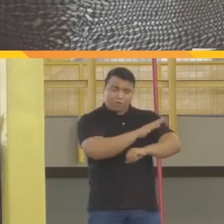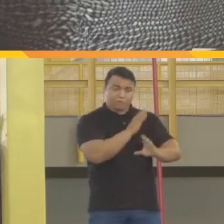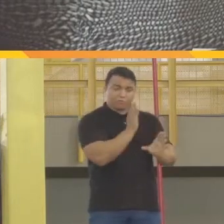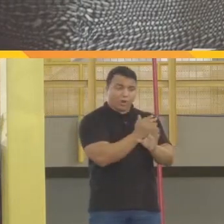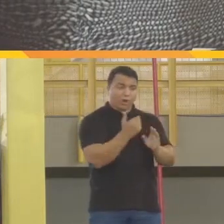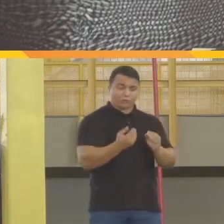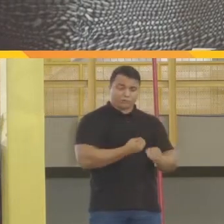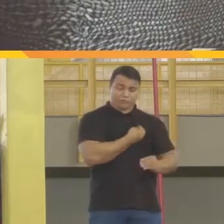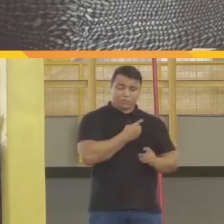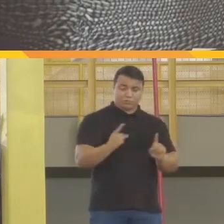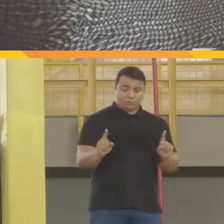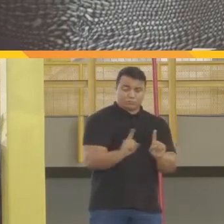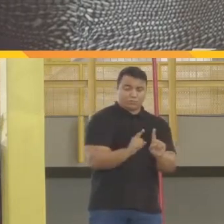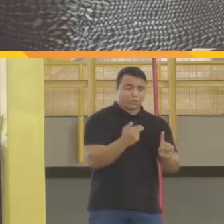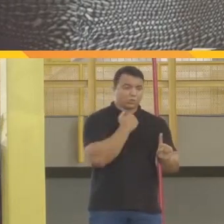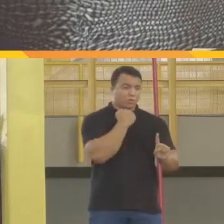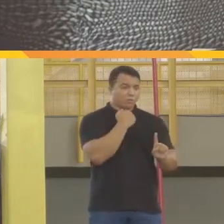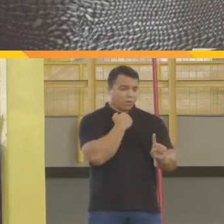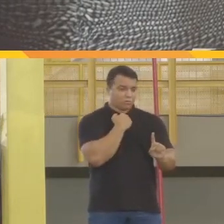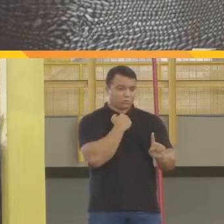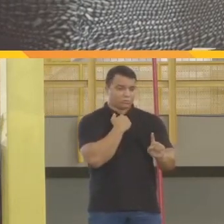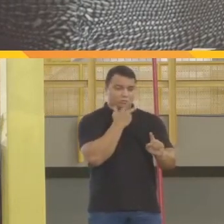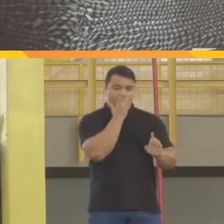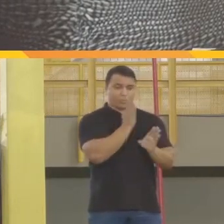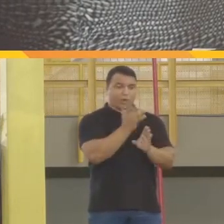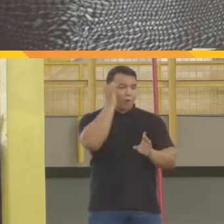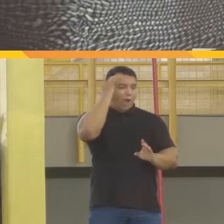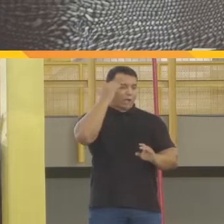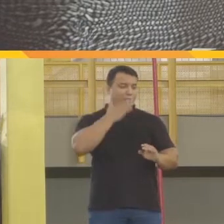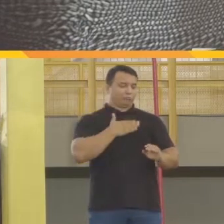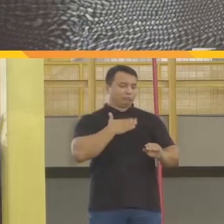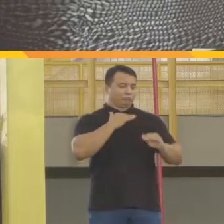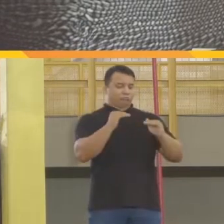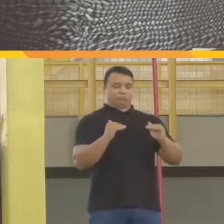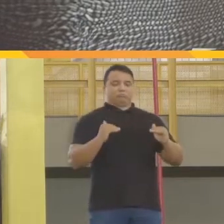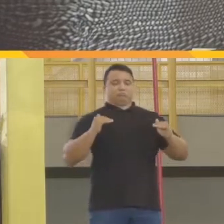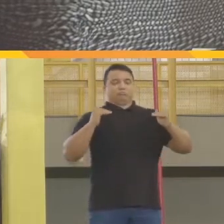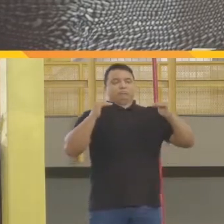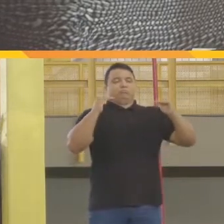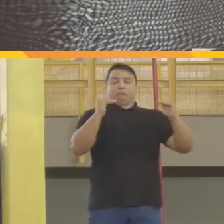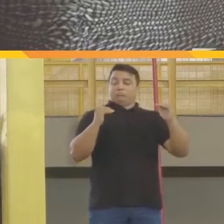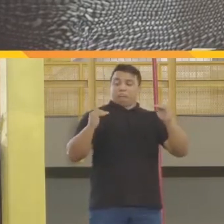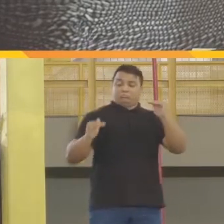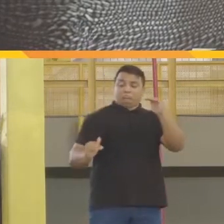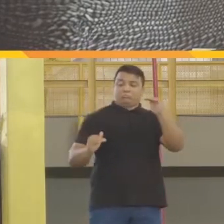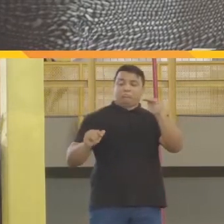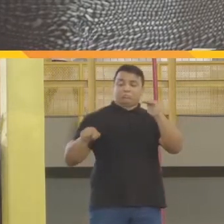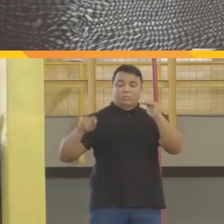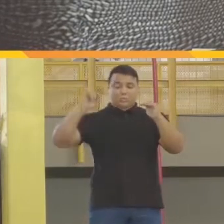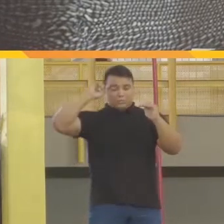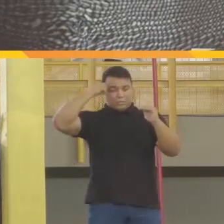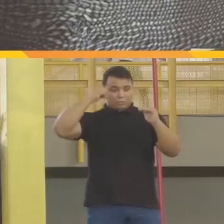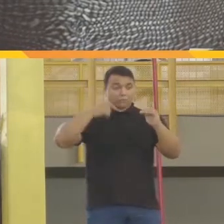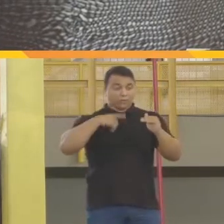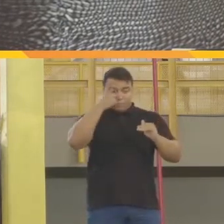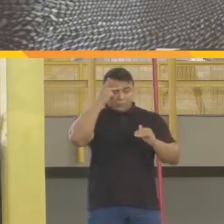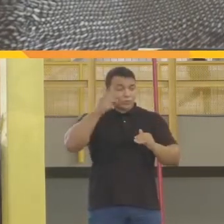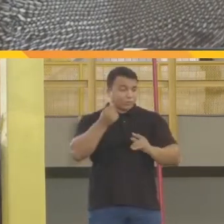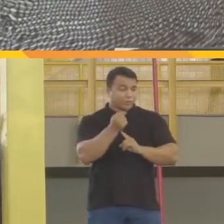podem conviver no mesmo espaço que os brancos. Pedro. A política eugenista, ela foi defendida por